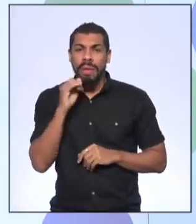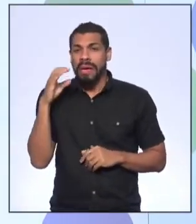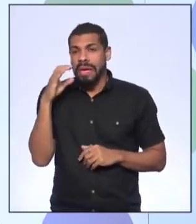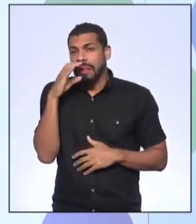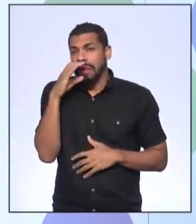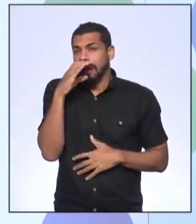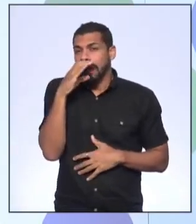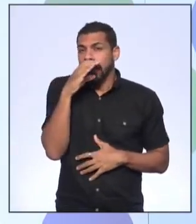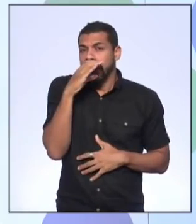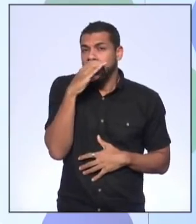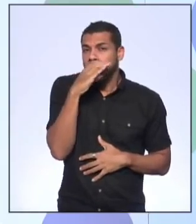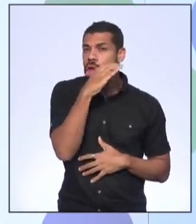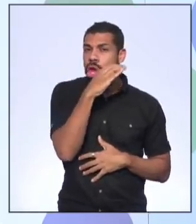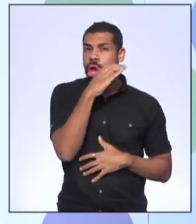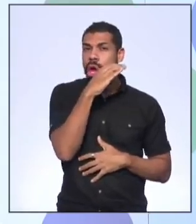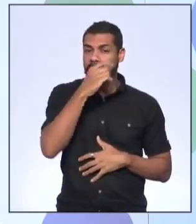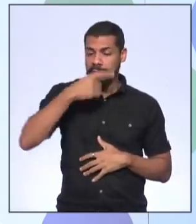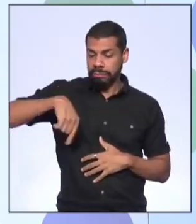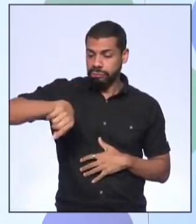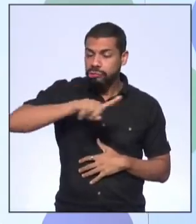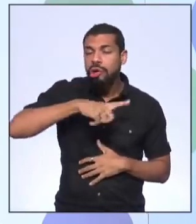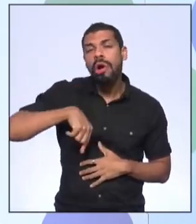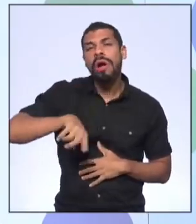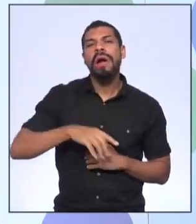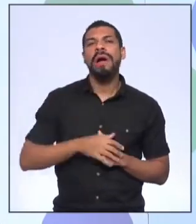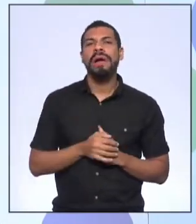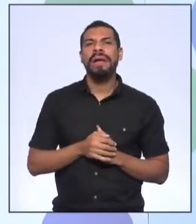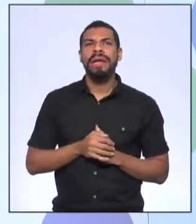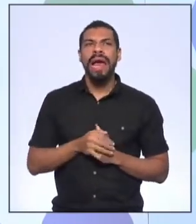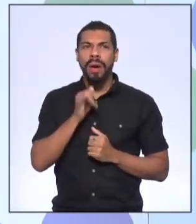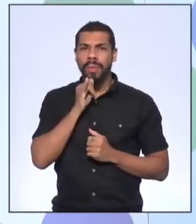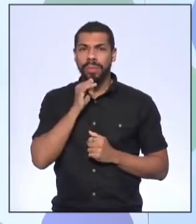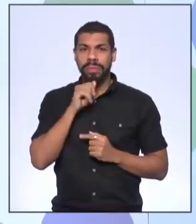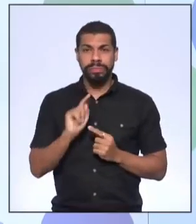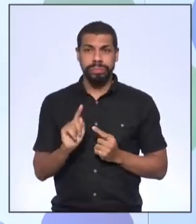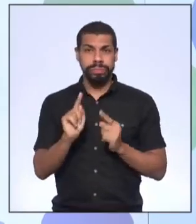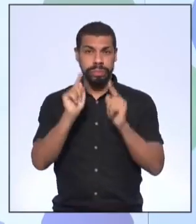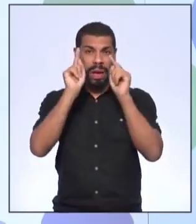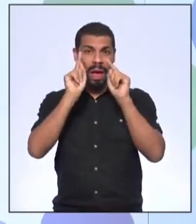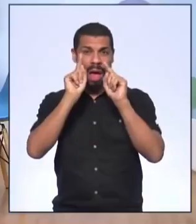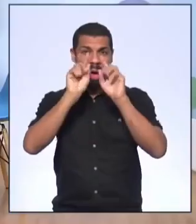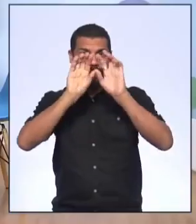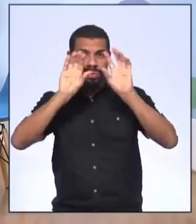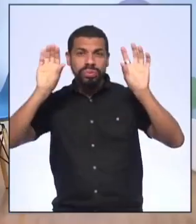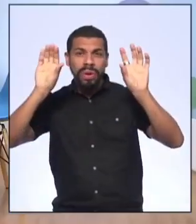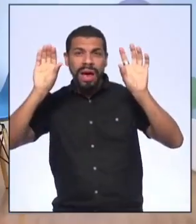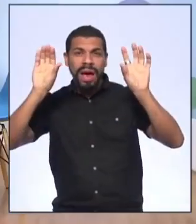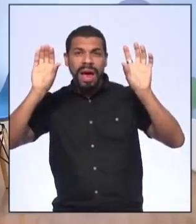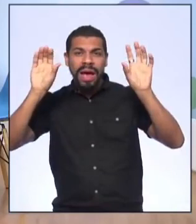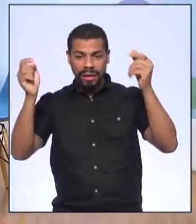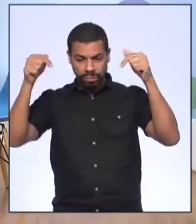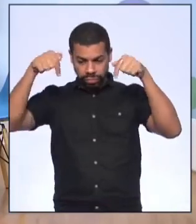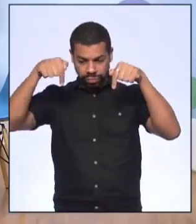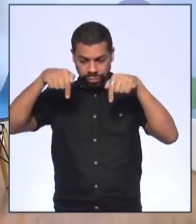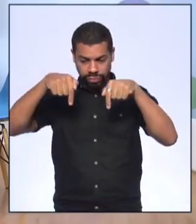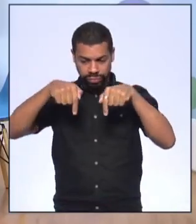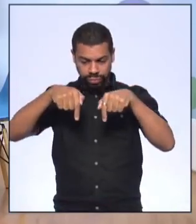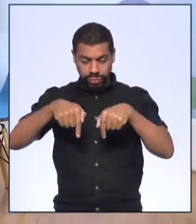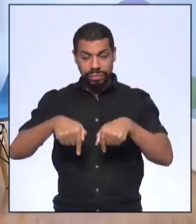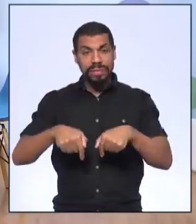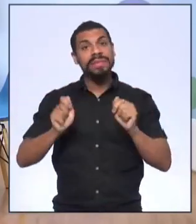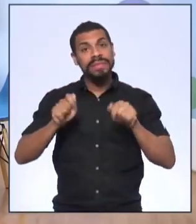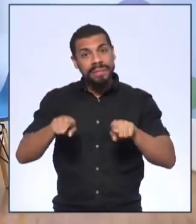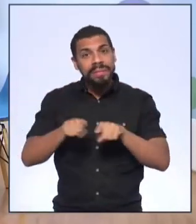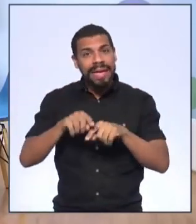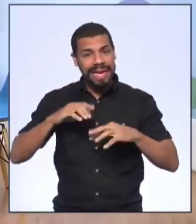ali, vai aquecendo aquele ar em volta, o ar sobe, certo? Lá em cima, ele troca de calor, né? Então ele desce. Então esse movimento de convecção acontece também nas